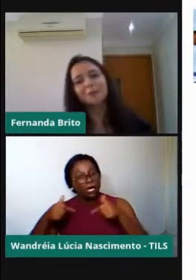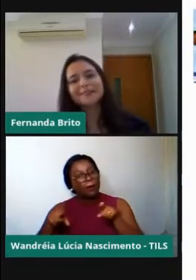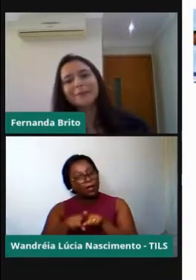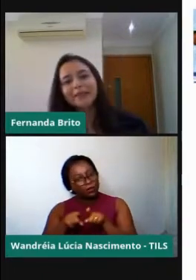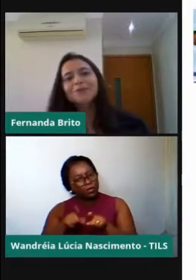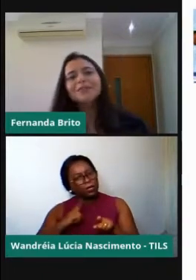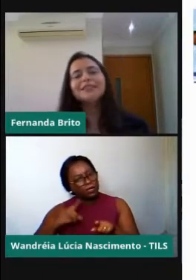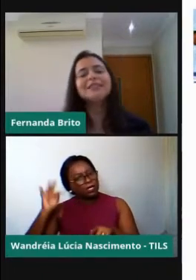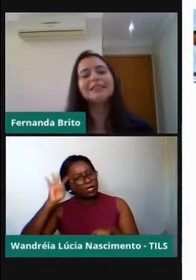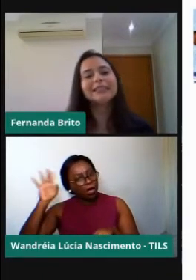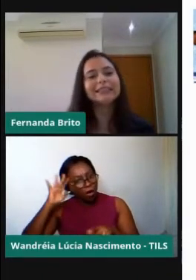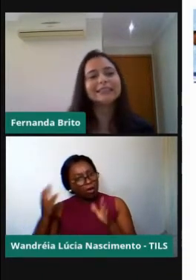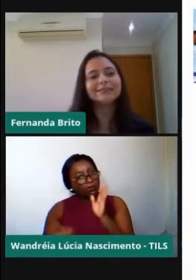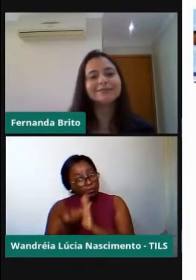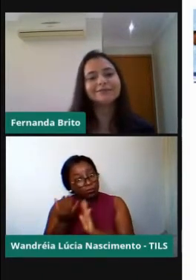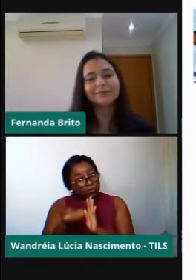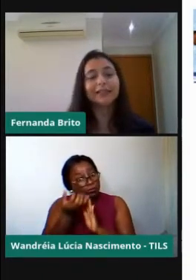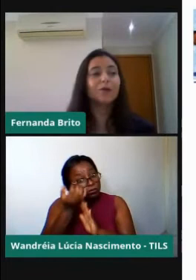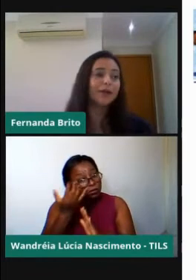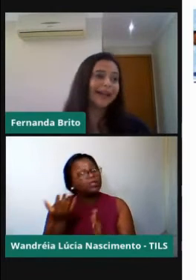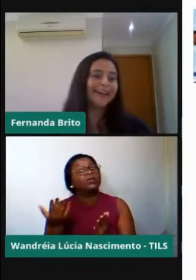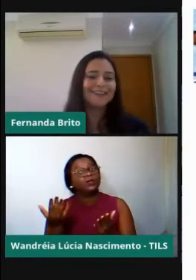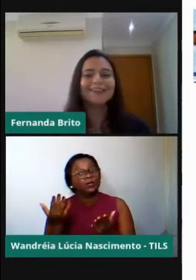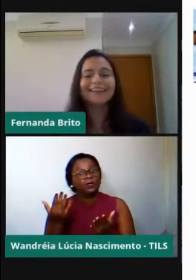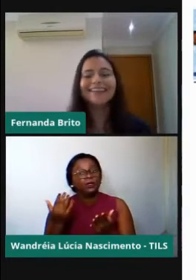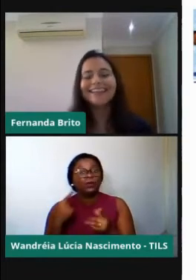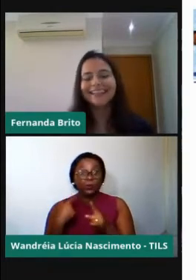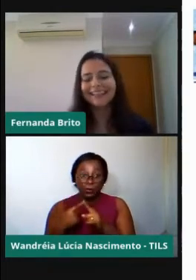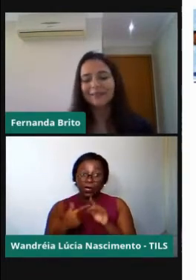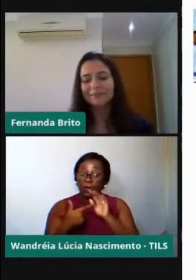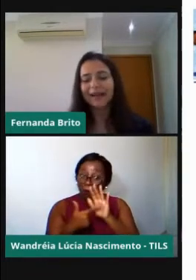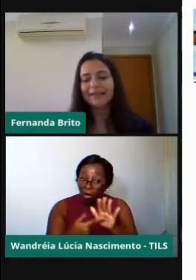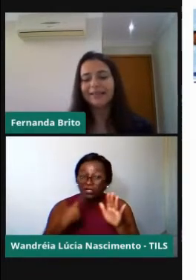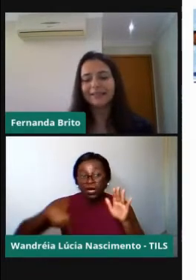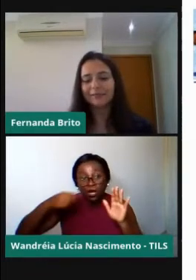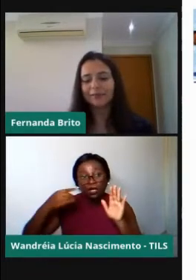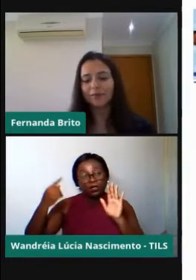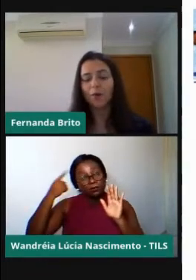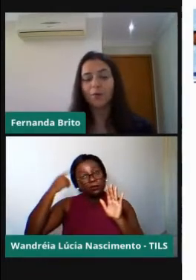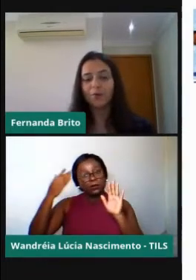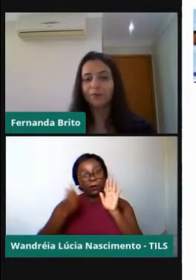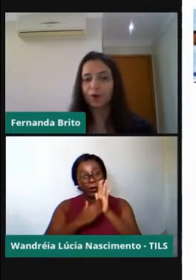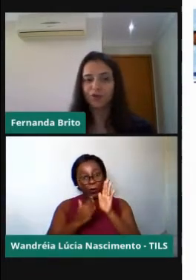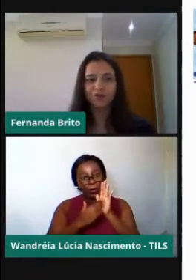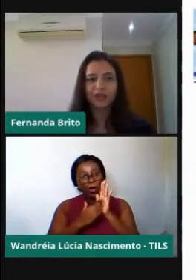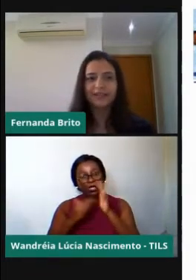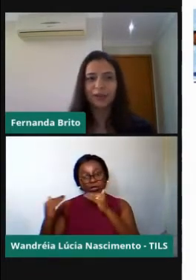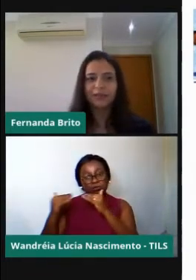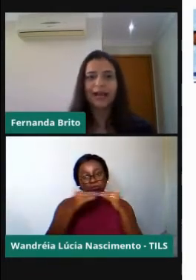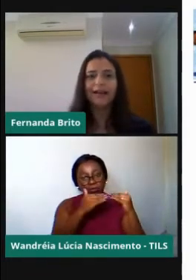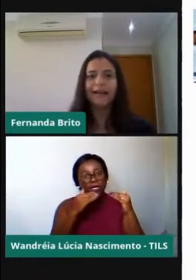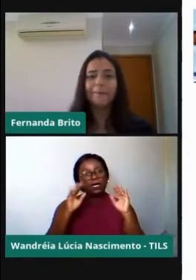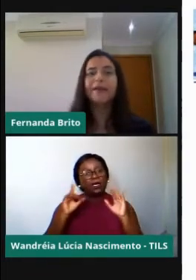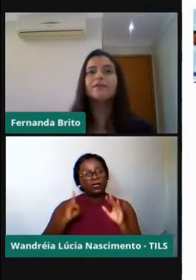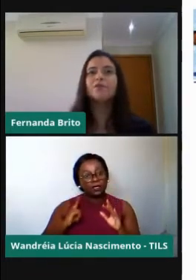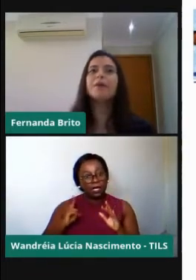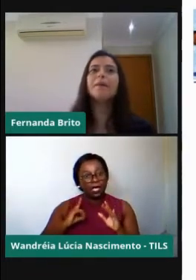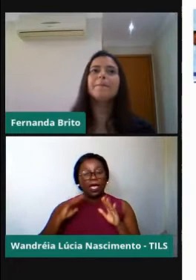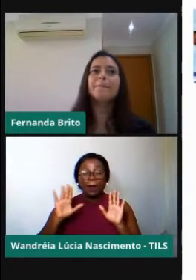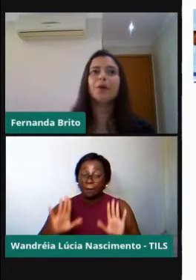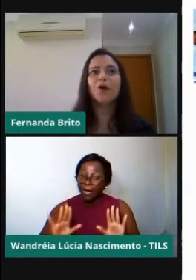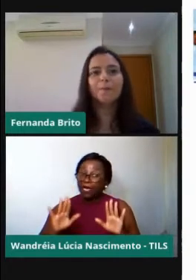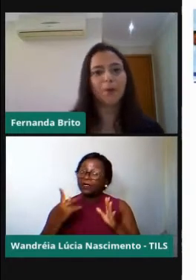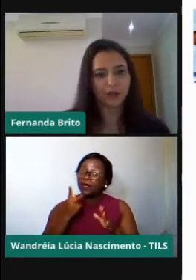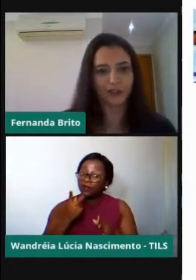que o nosso pensamento, né, era coerente, né, mas, como eu gosto de ressaltar, é apenas